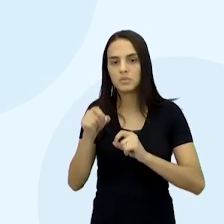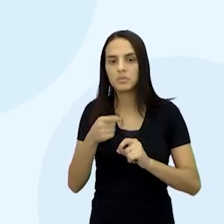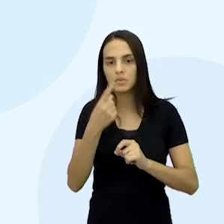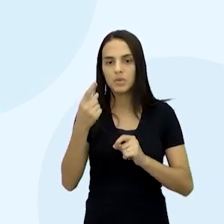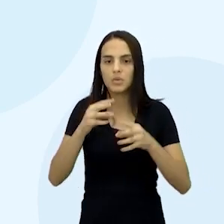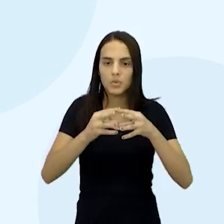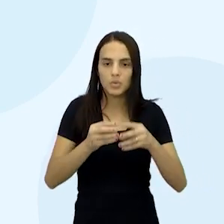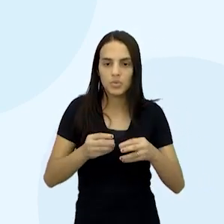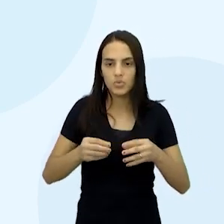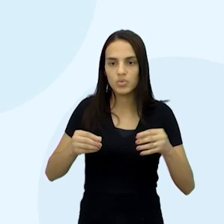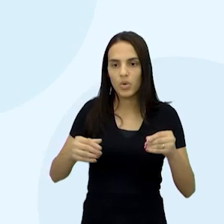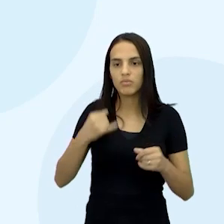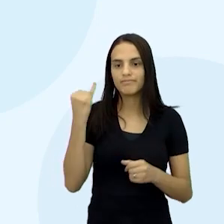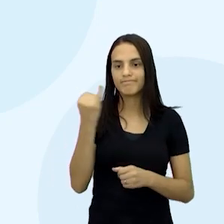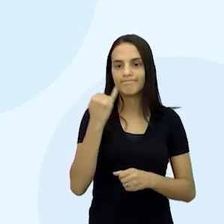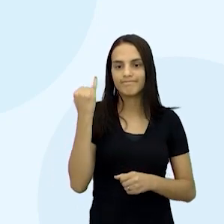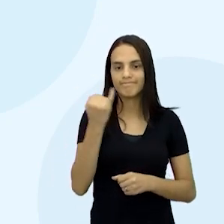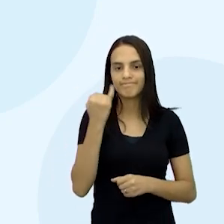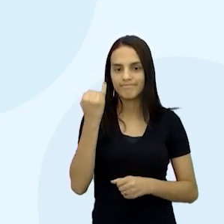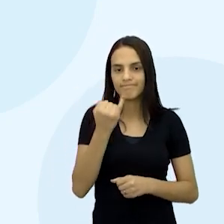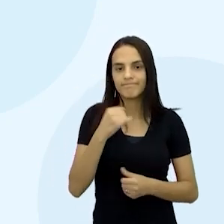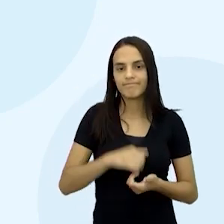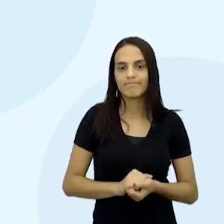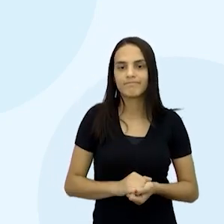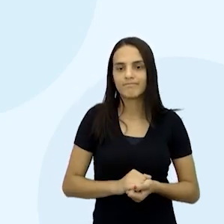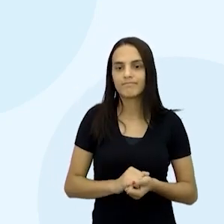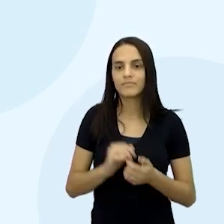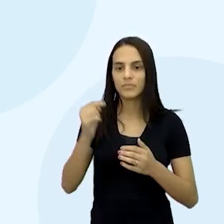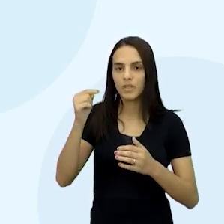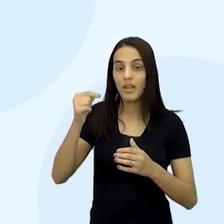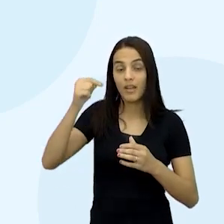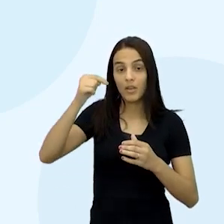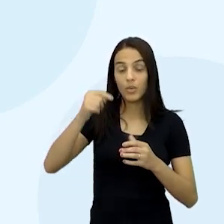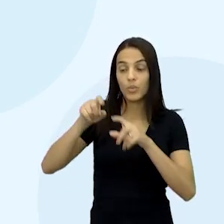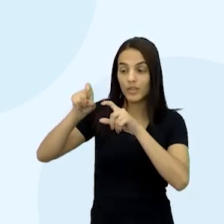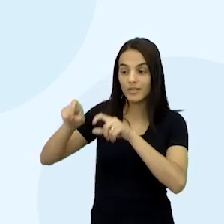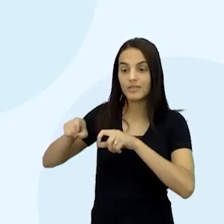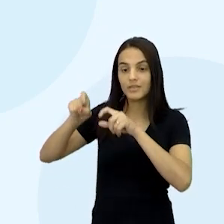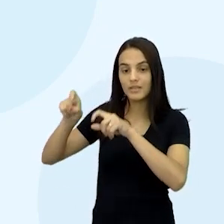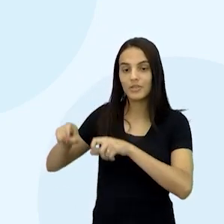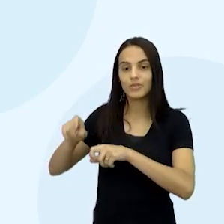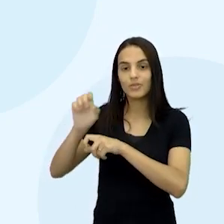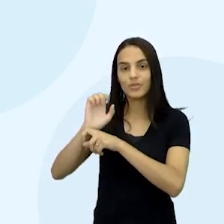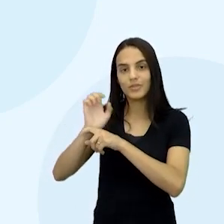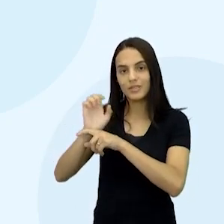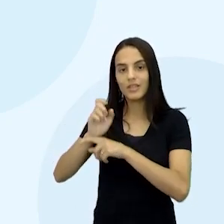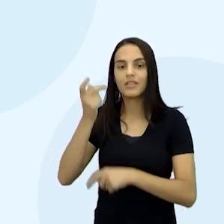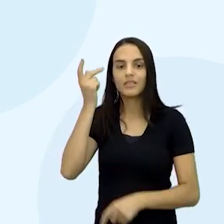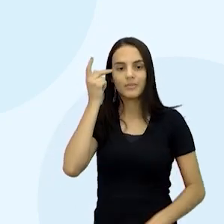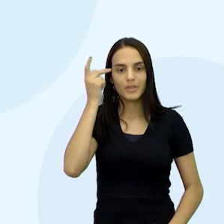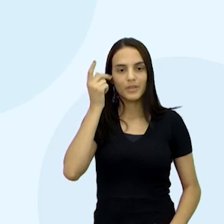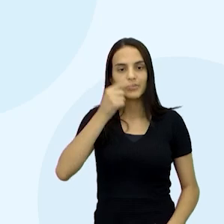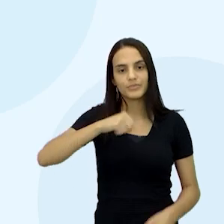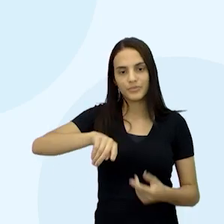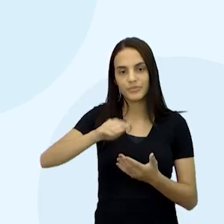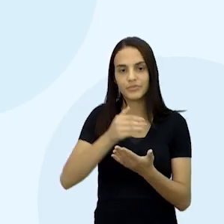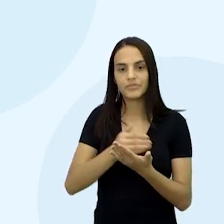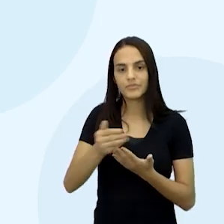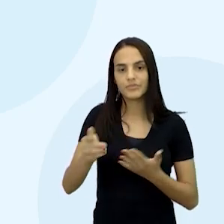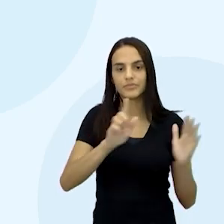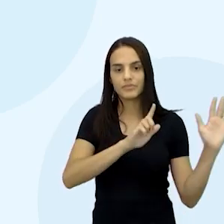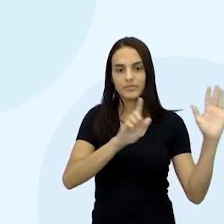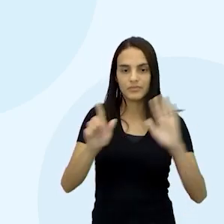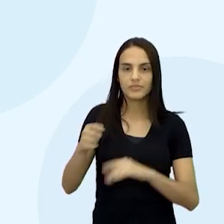solos predominantes no interior do estado de São Paulo. E aí nós temos aí uma introdução na